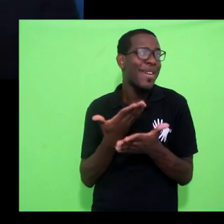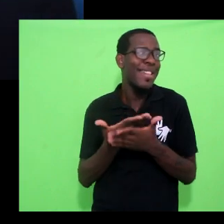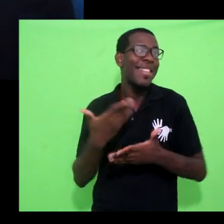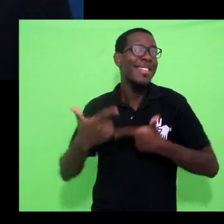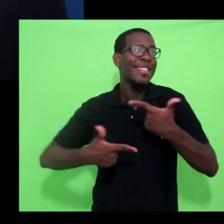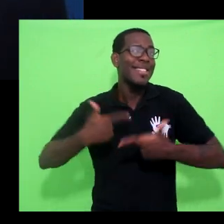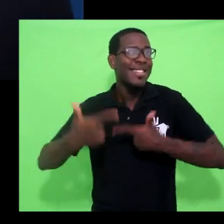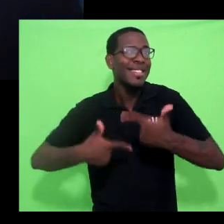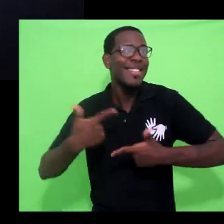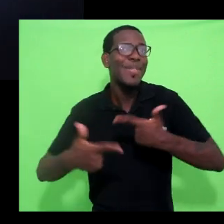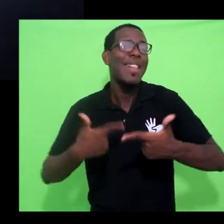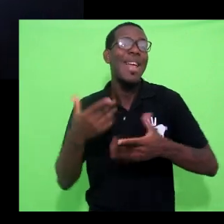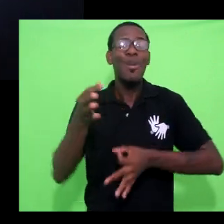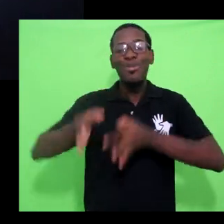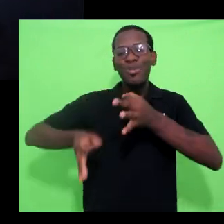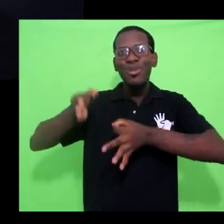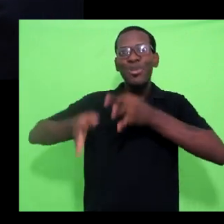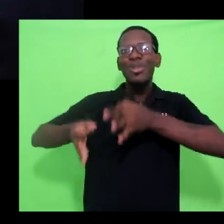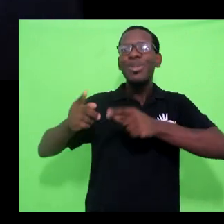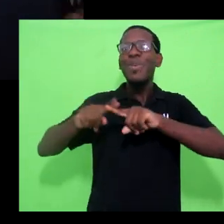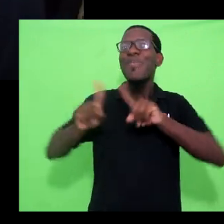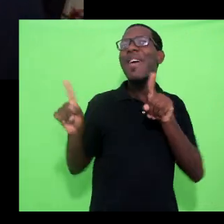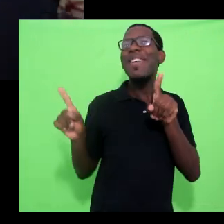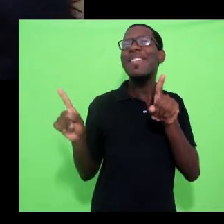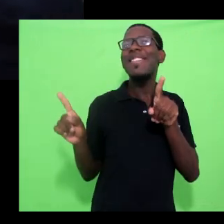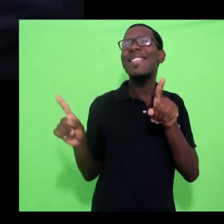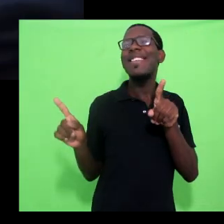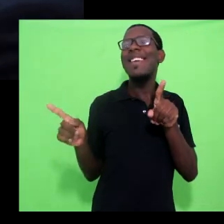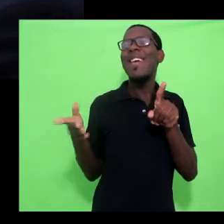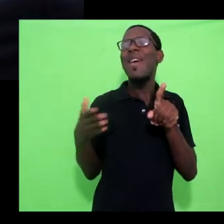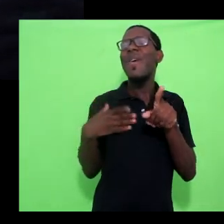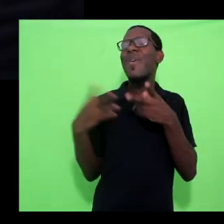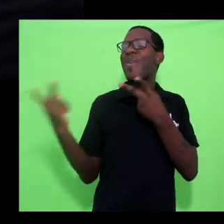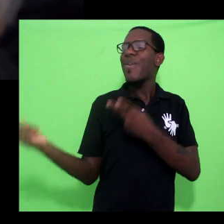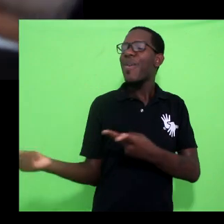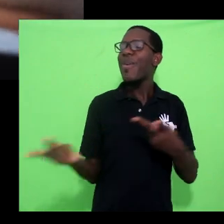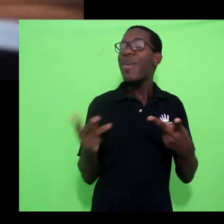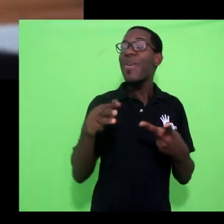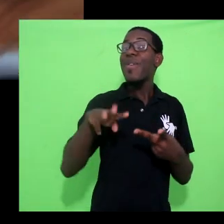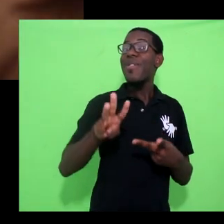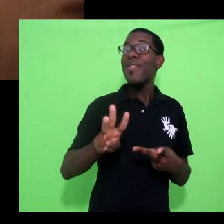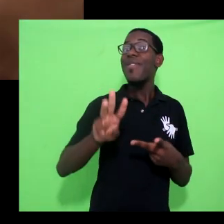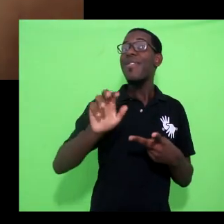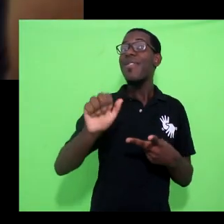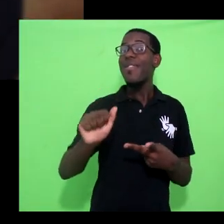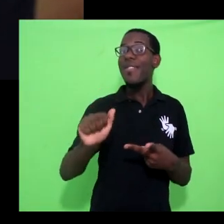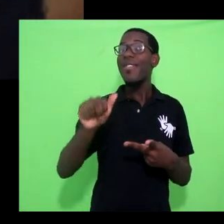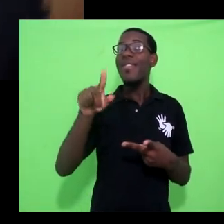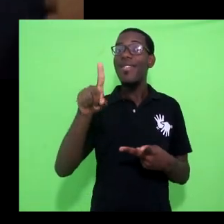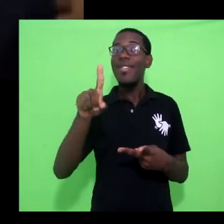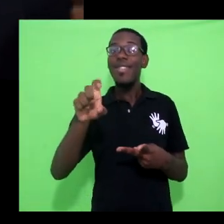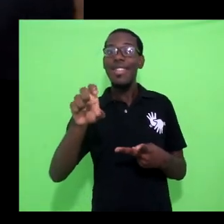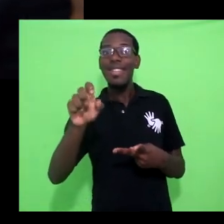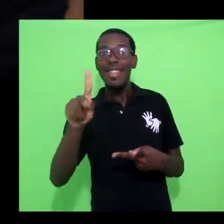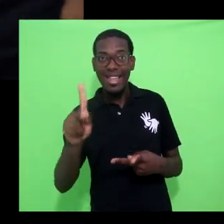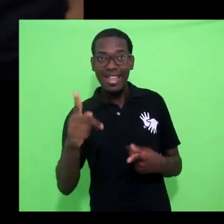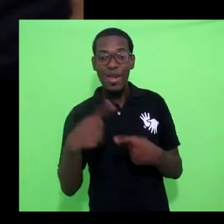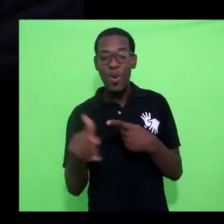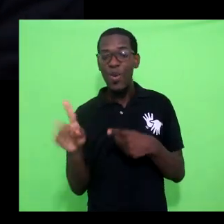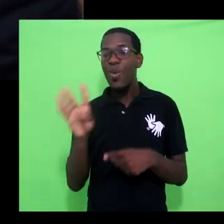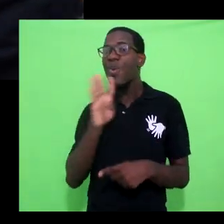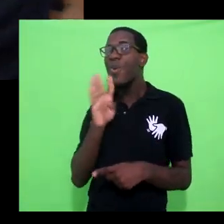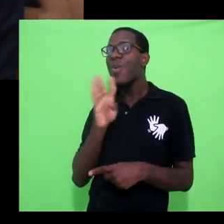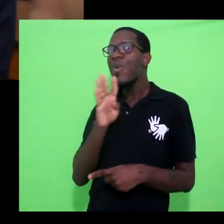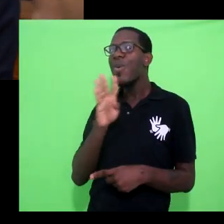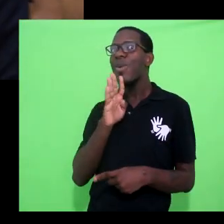é. Mas foi assim. E com o Van Dyck eu conheci o Valdir. Aí me